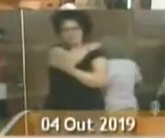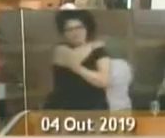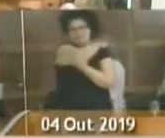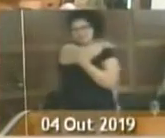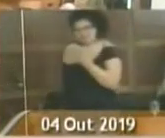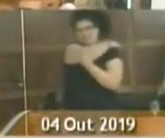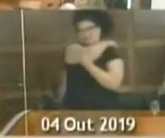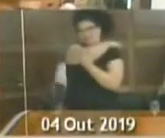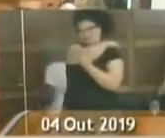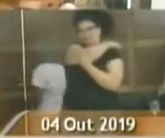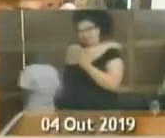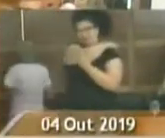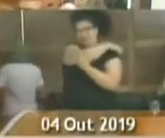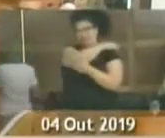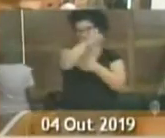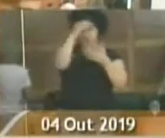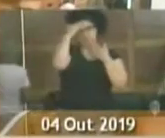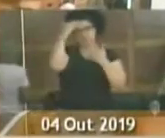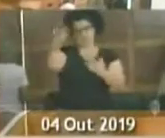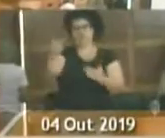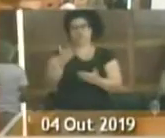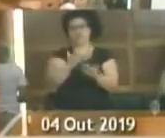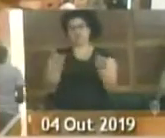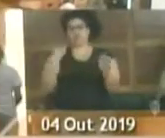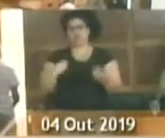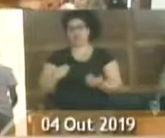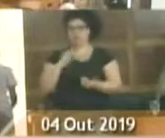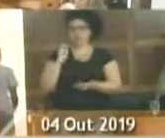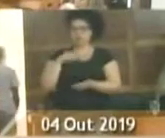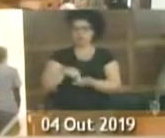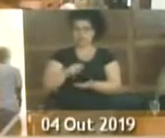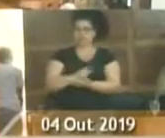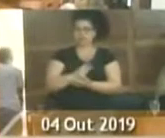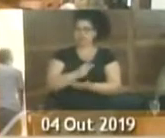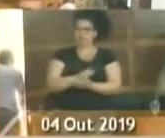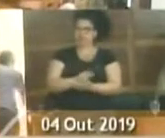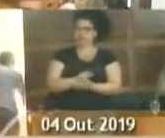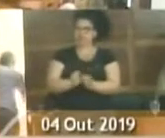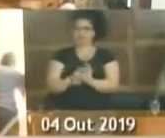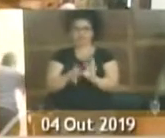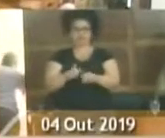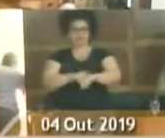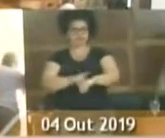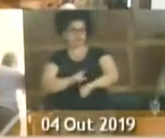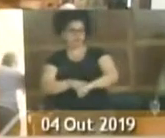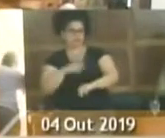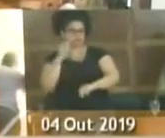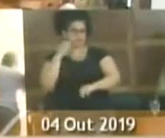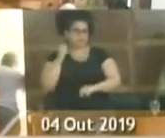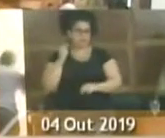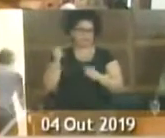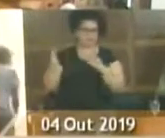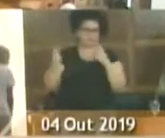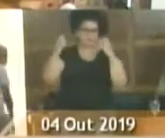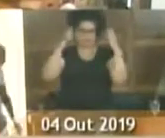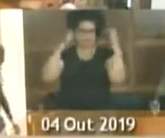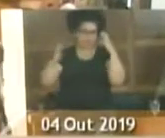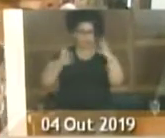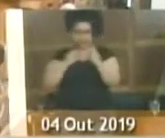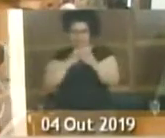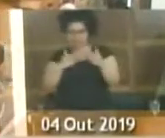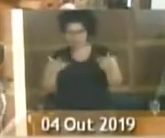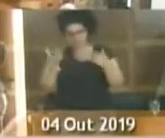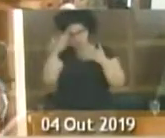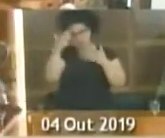Muito obrigada, estão sempre aqui conosco, né? Dispondo do seu tempo, eu sei que são corridos também, então parabéns